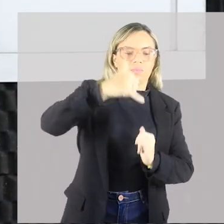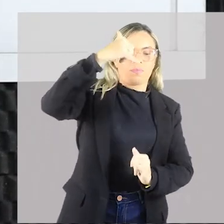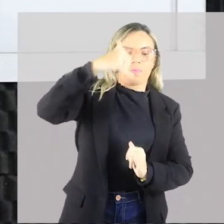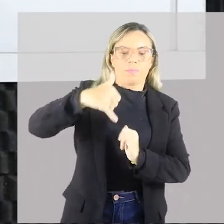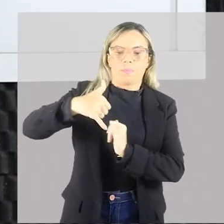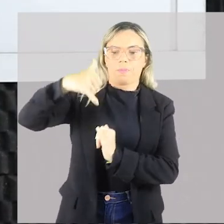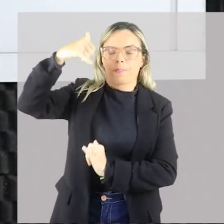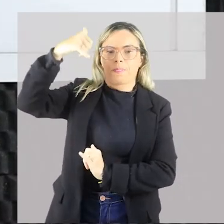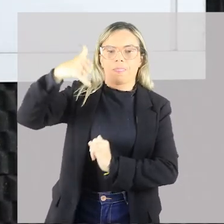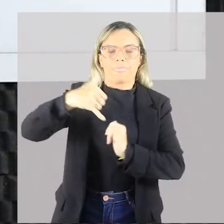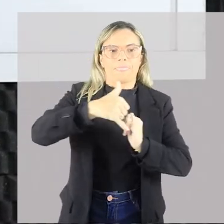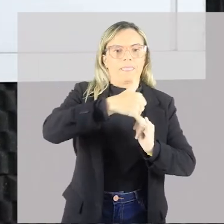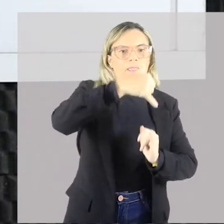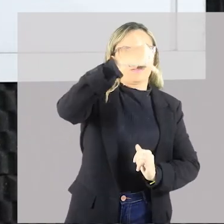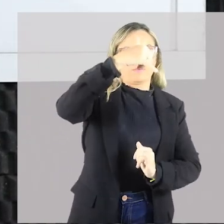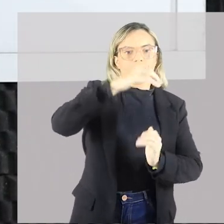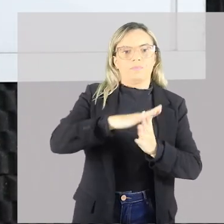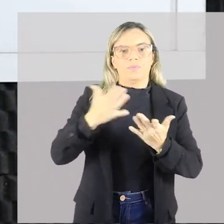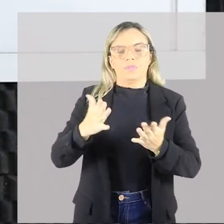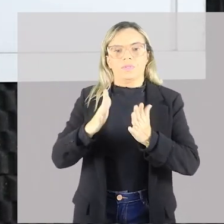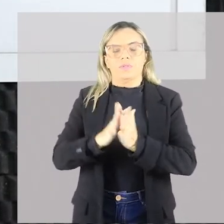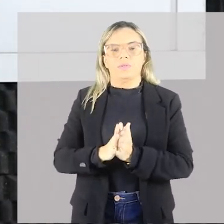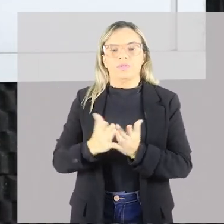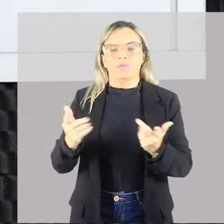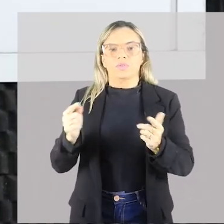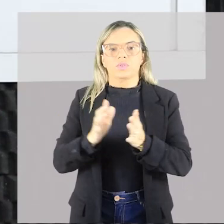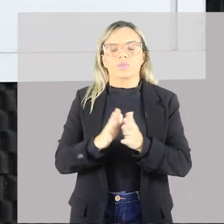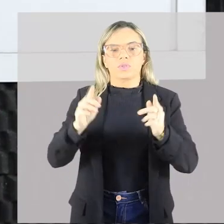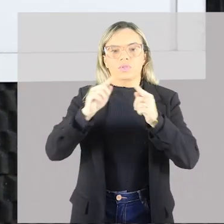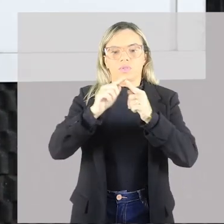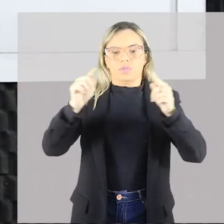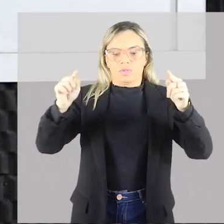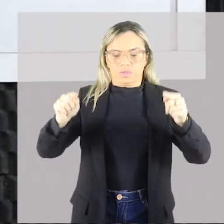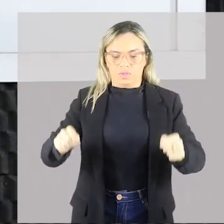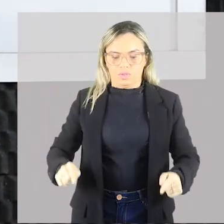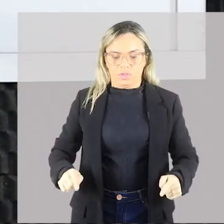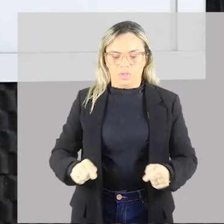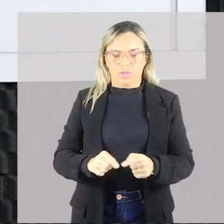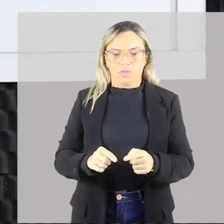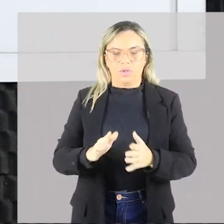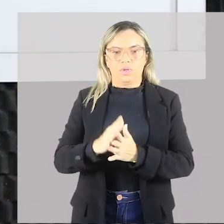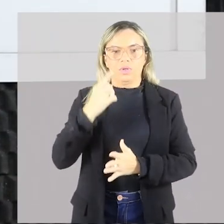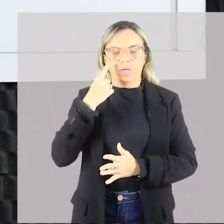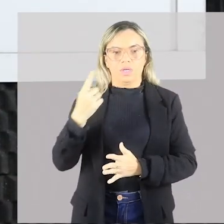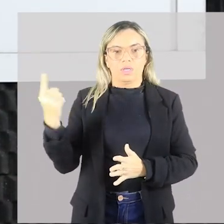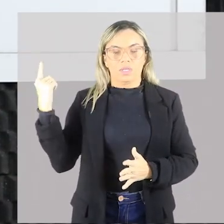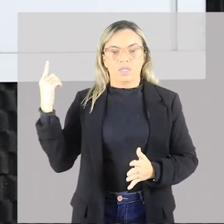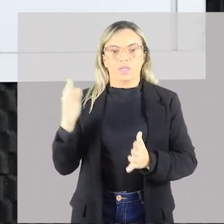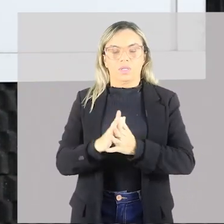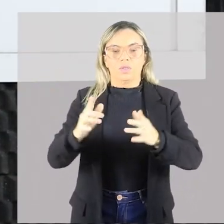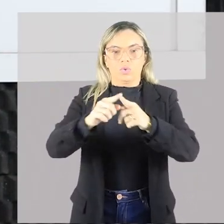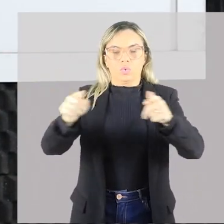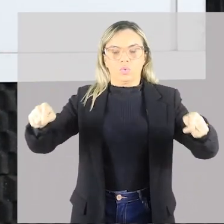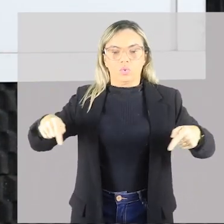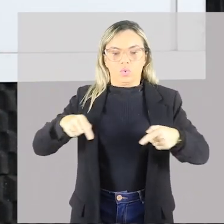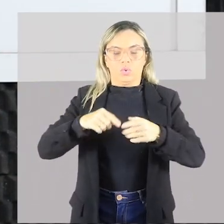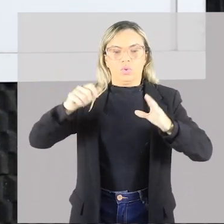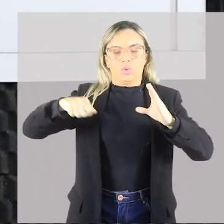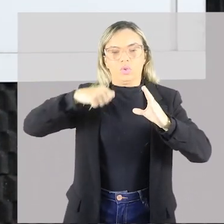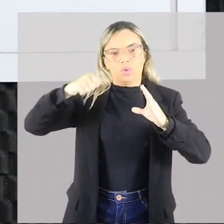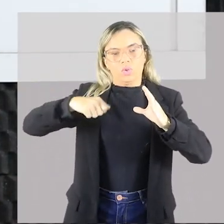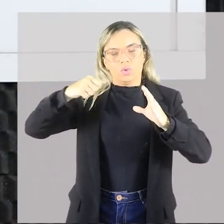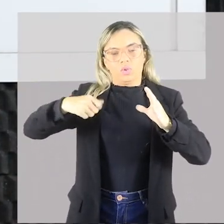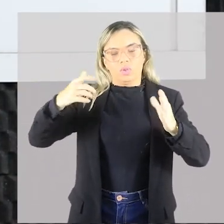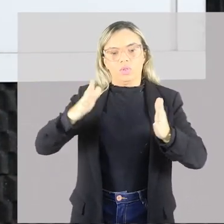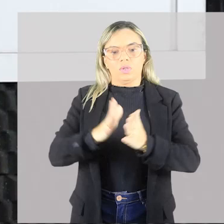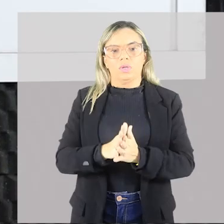as faces laterais são retângulos. Tá? Aqui no estúdio, eu estou dentro de um prisma retangular.